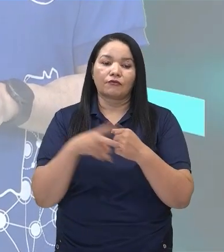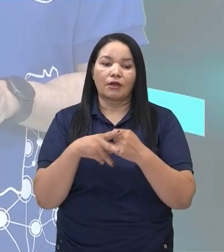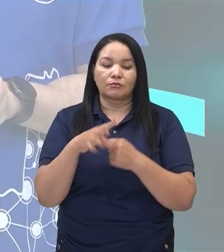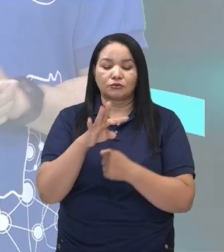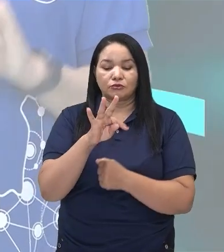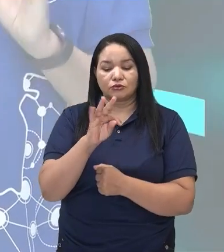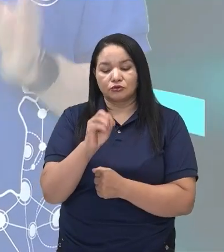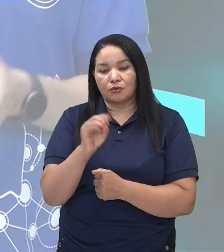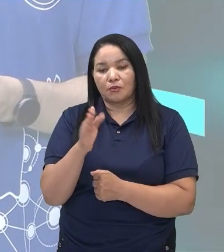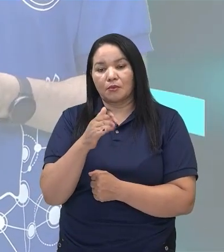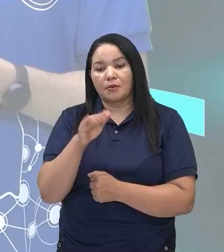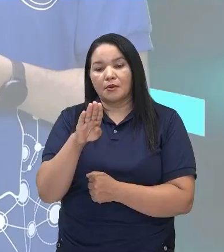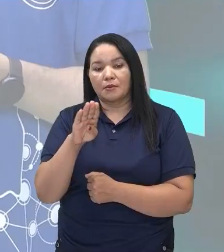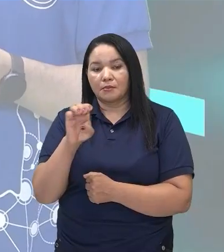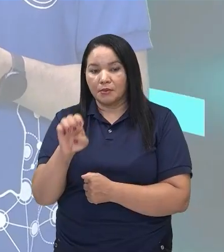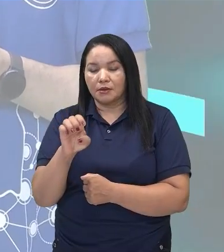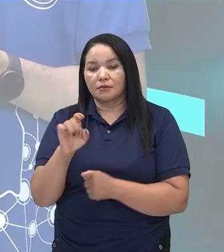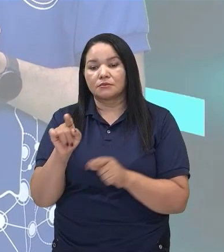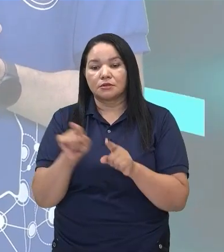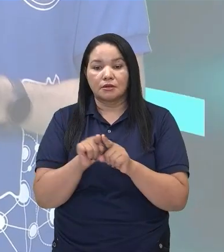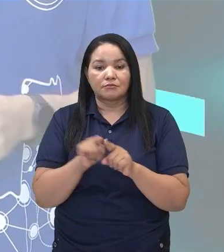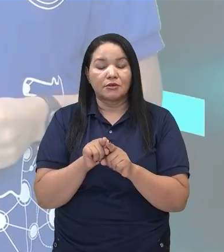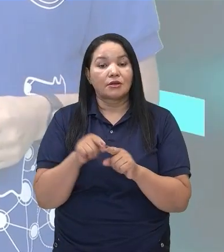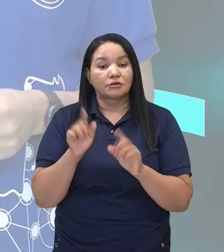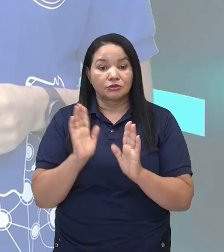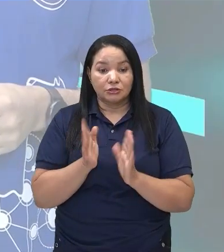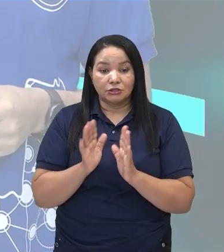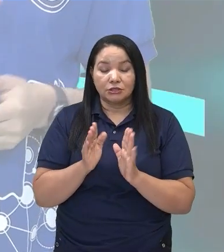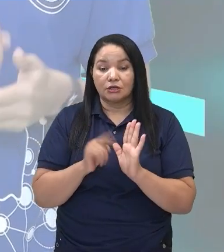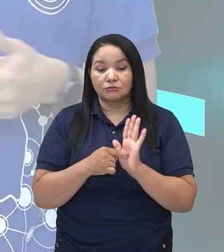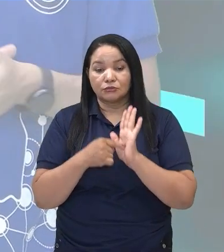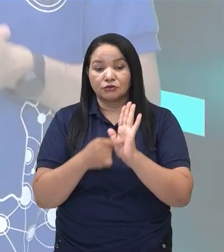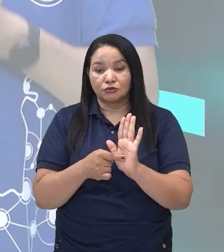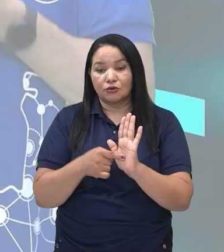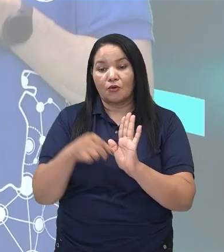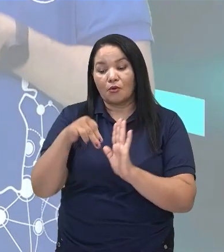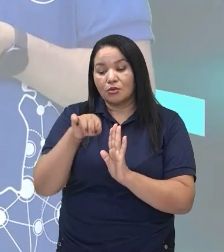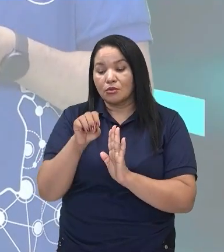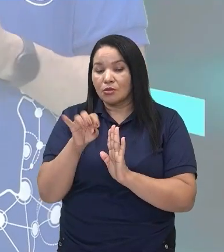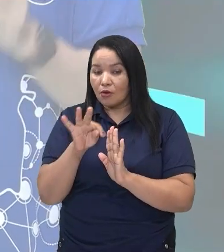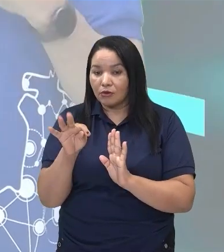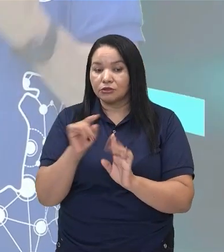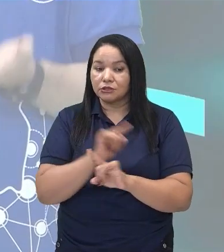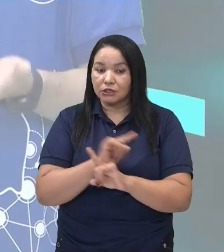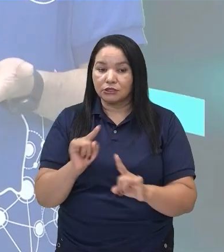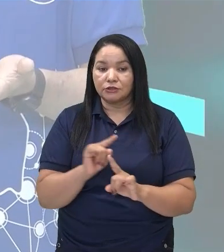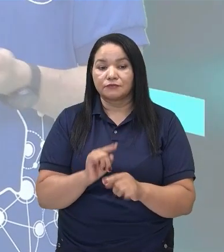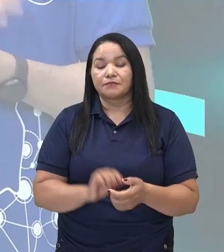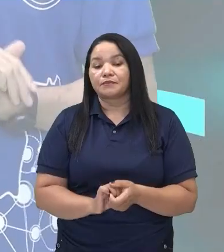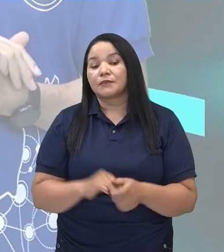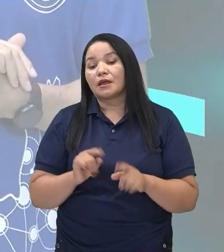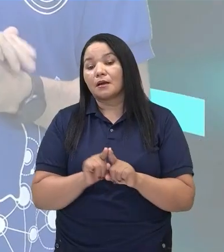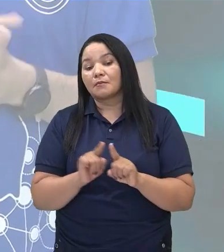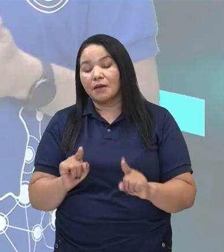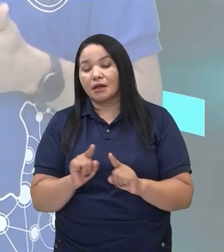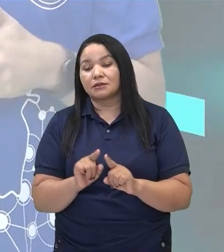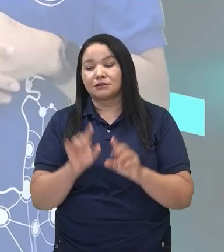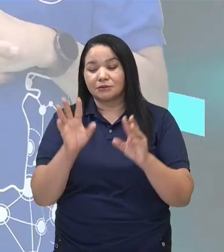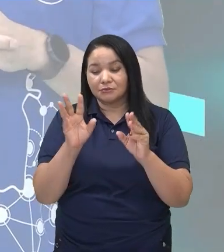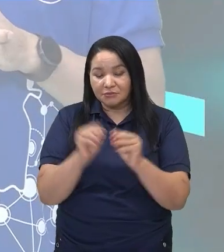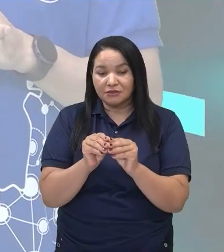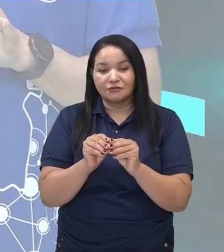frases, tá bom? Então, nós já vimos aí as formas negativas. Agora, eu vou mostrar para vocês forma negativa, só que abreviado. Olha